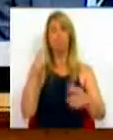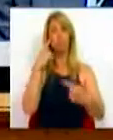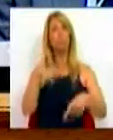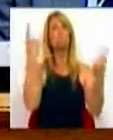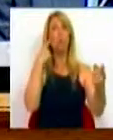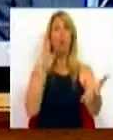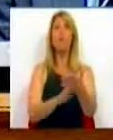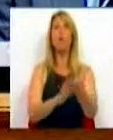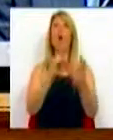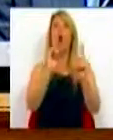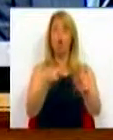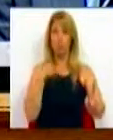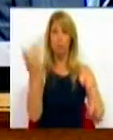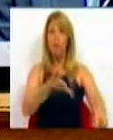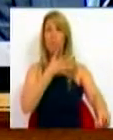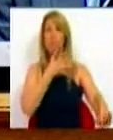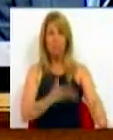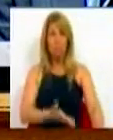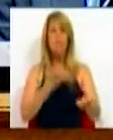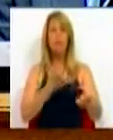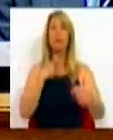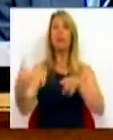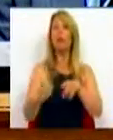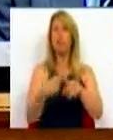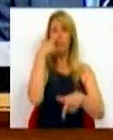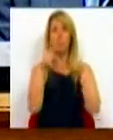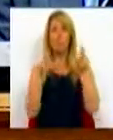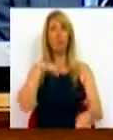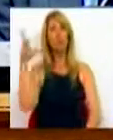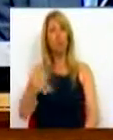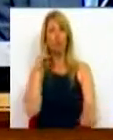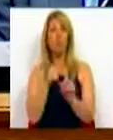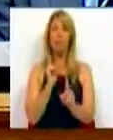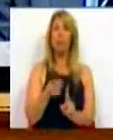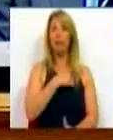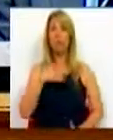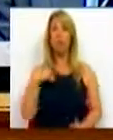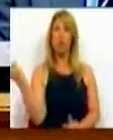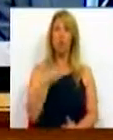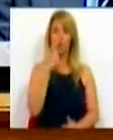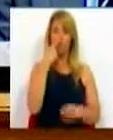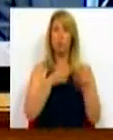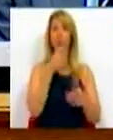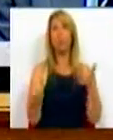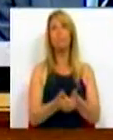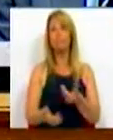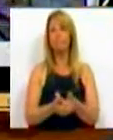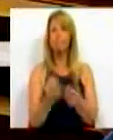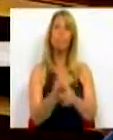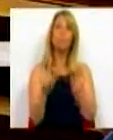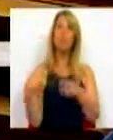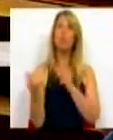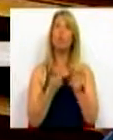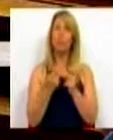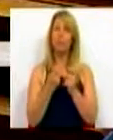que o nosso desígnio é o superior interesse dos portugueses e a saúde dos nossos séniores. É que num debate